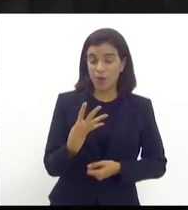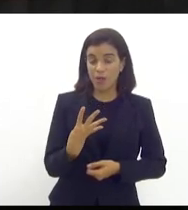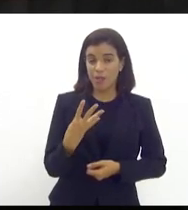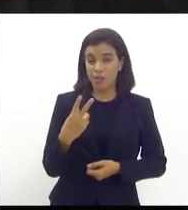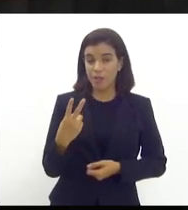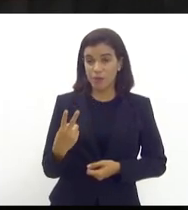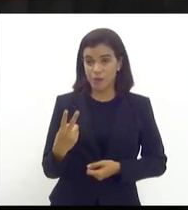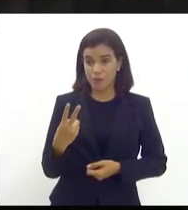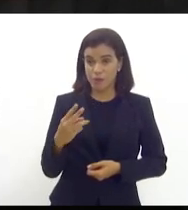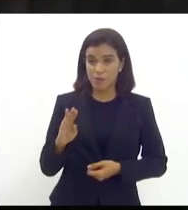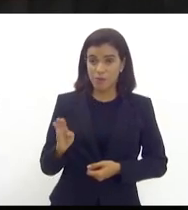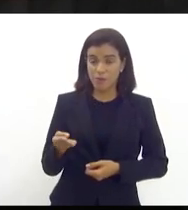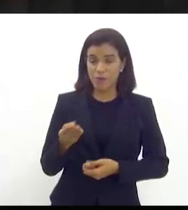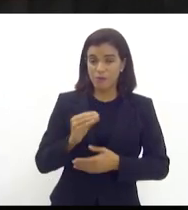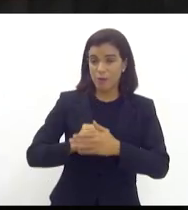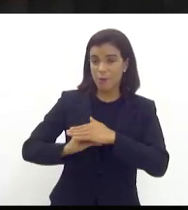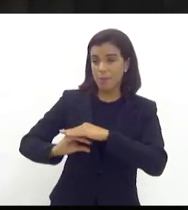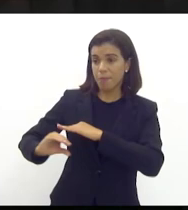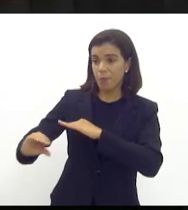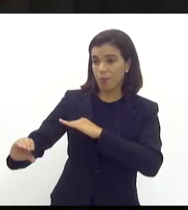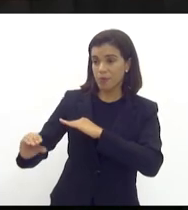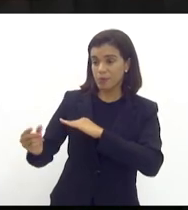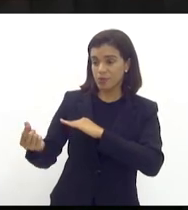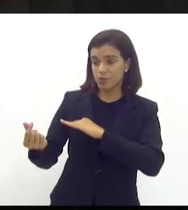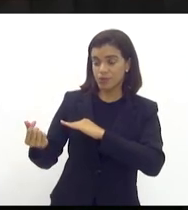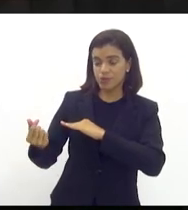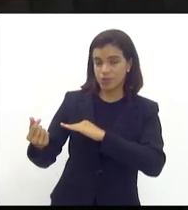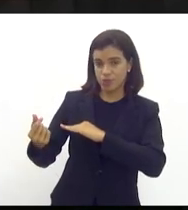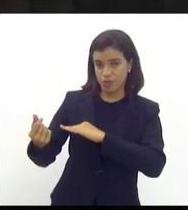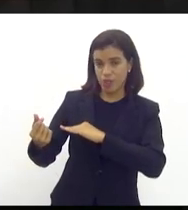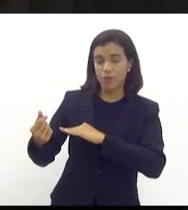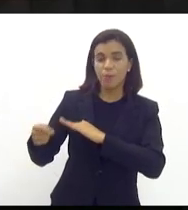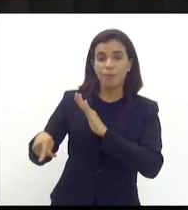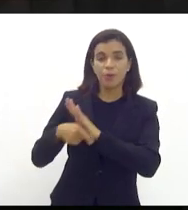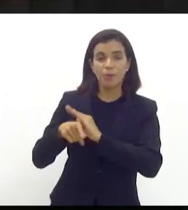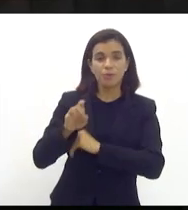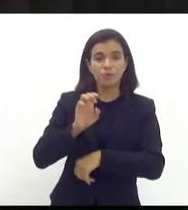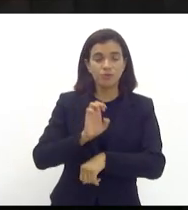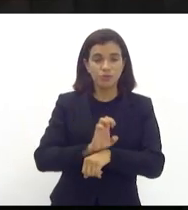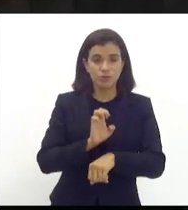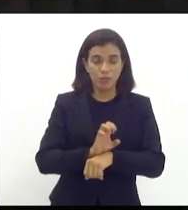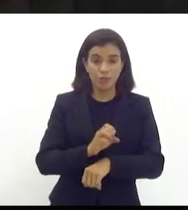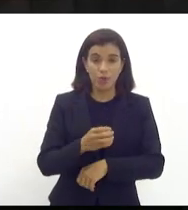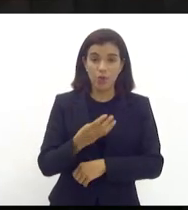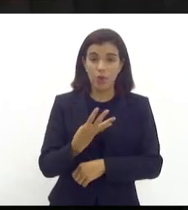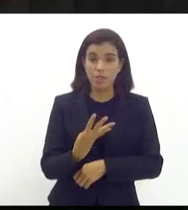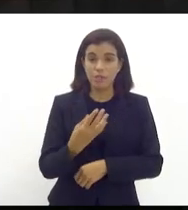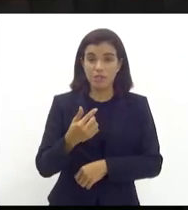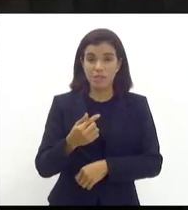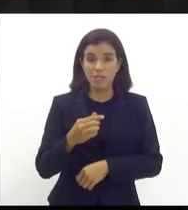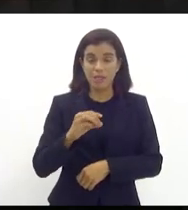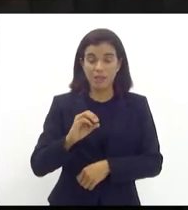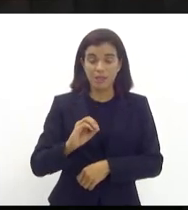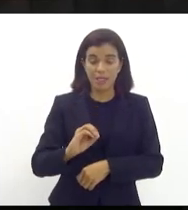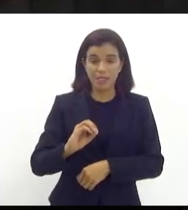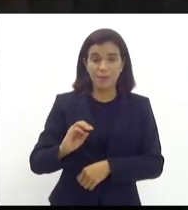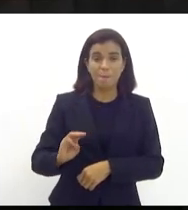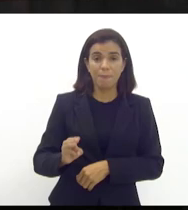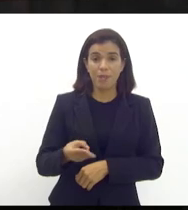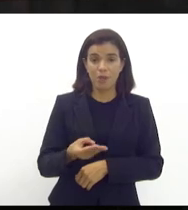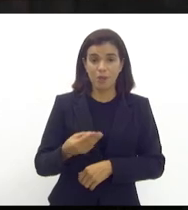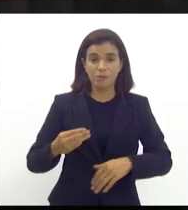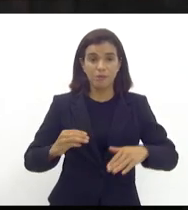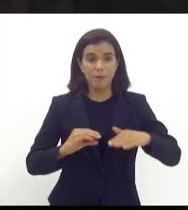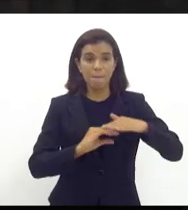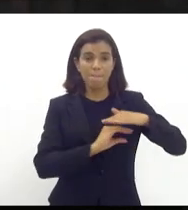vai para o cofre do Estado e 470 milhões vão para os cofres dos